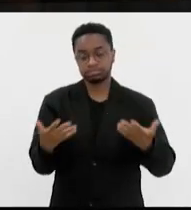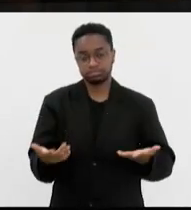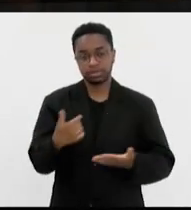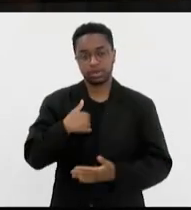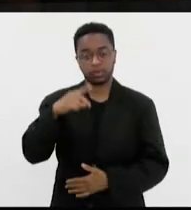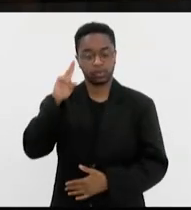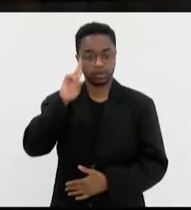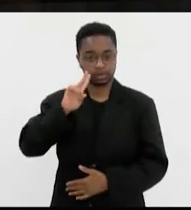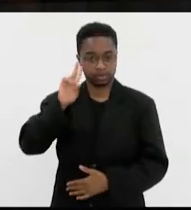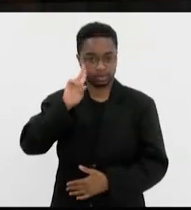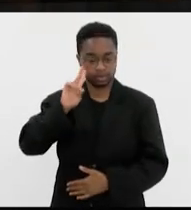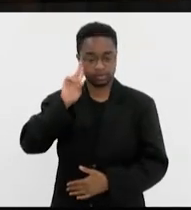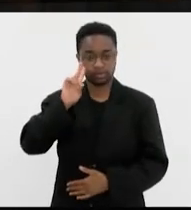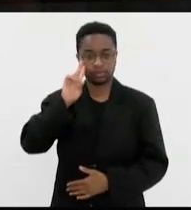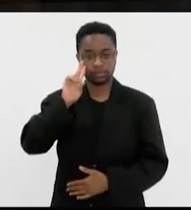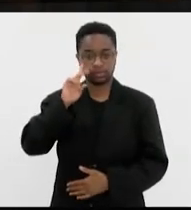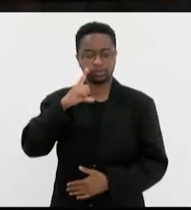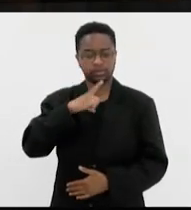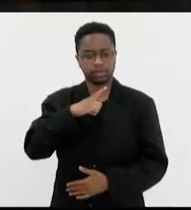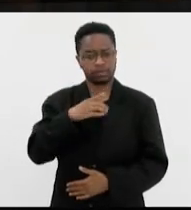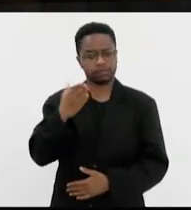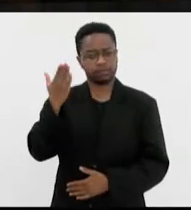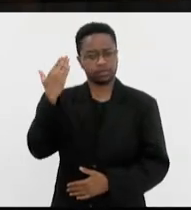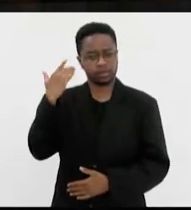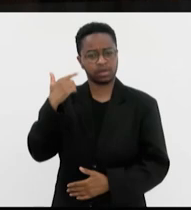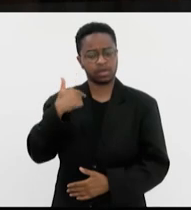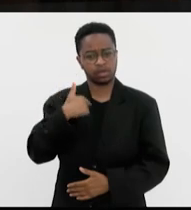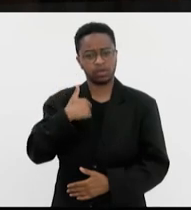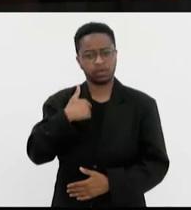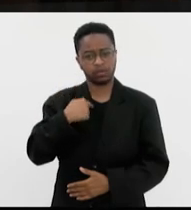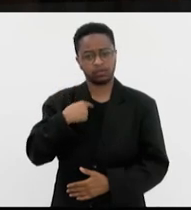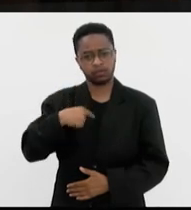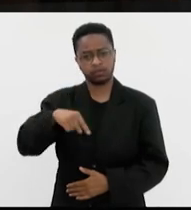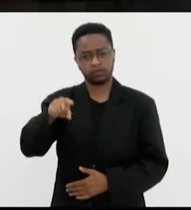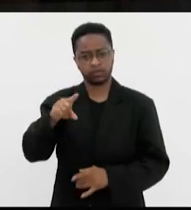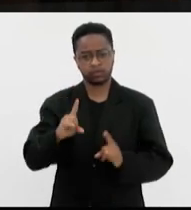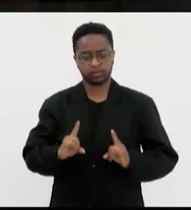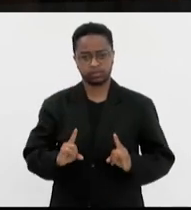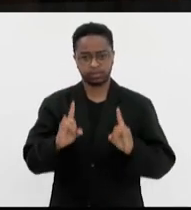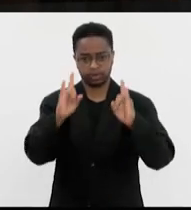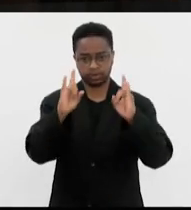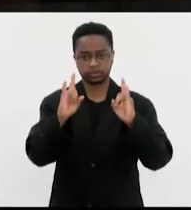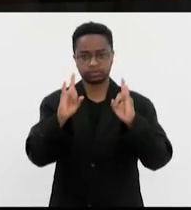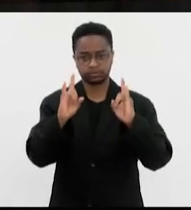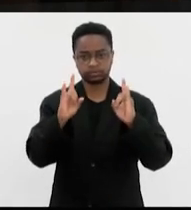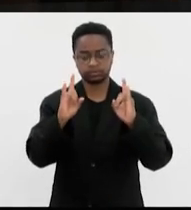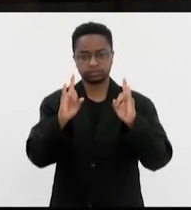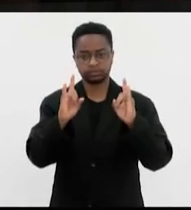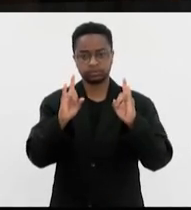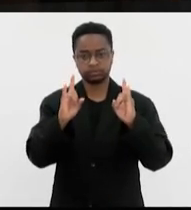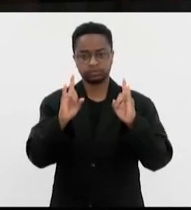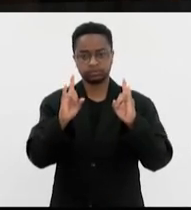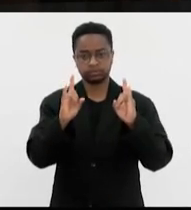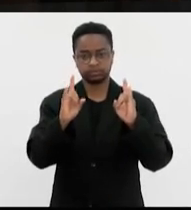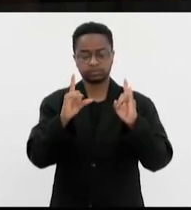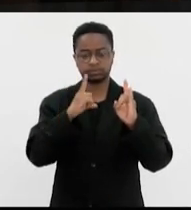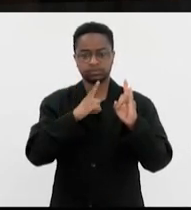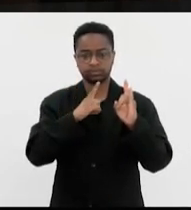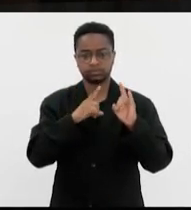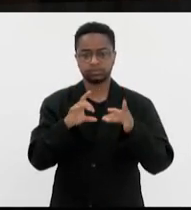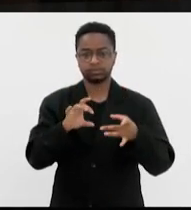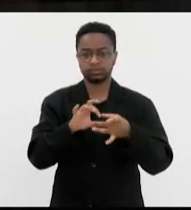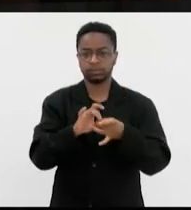Carlos Mink, que uma vez estive ali num daqueles prédios, reunido com o seu amigo,